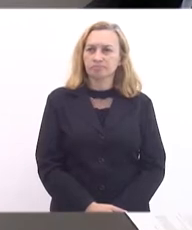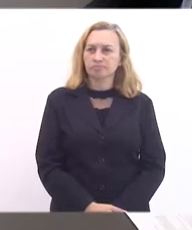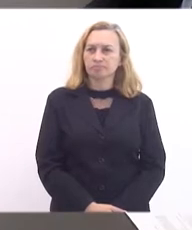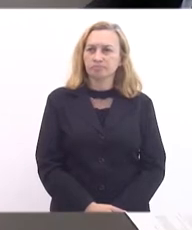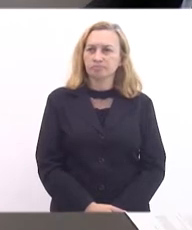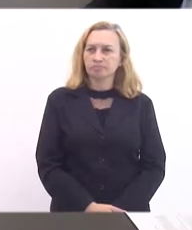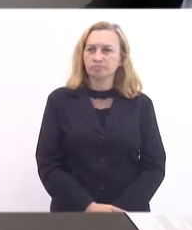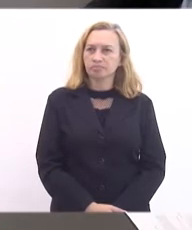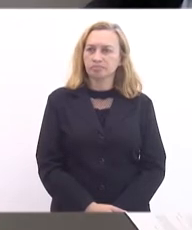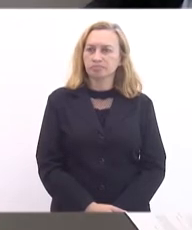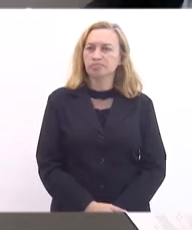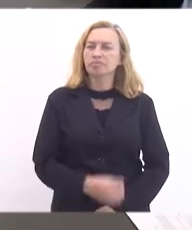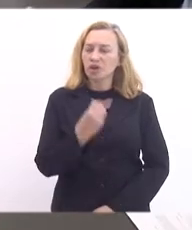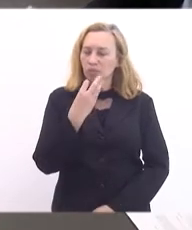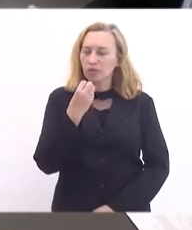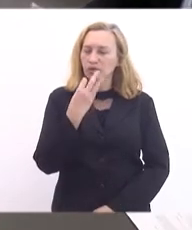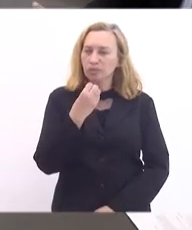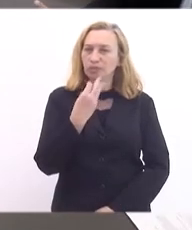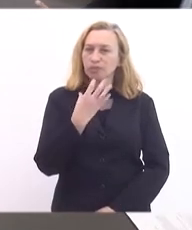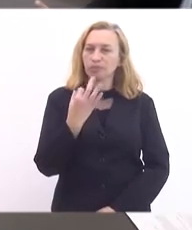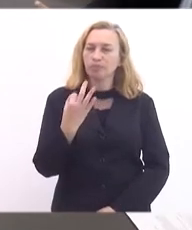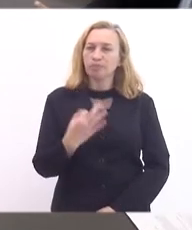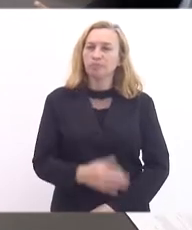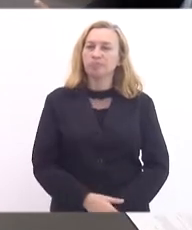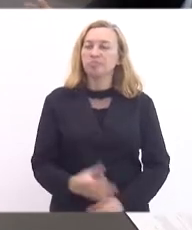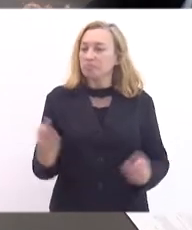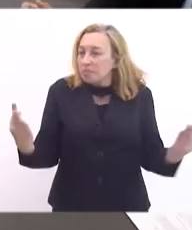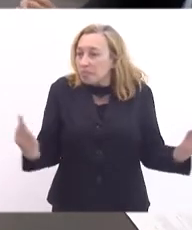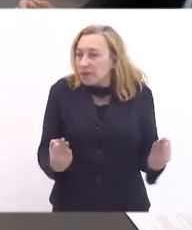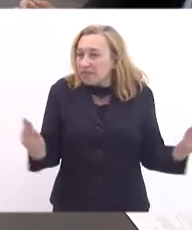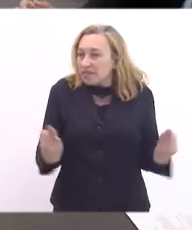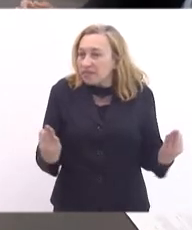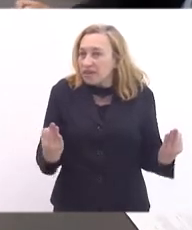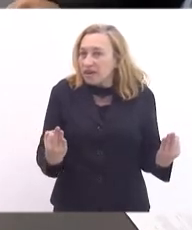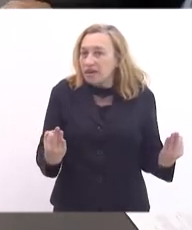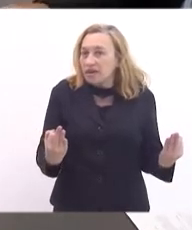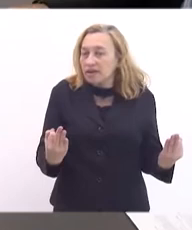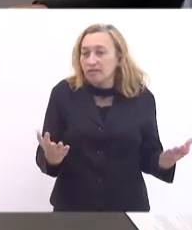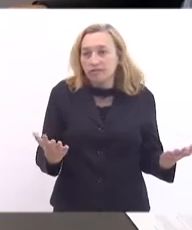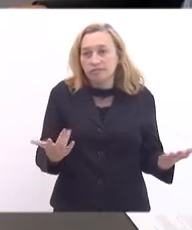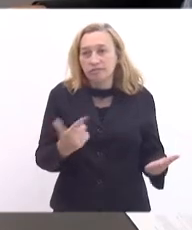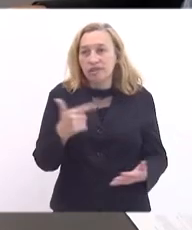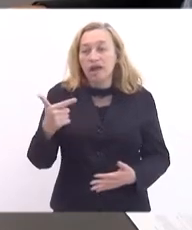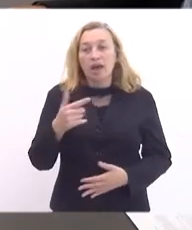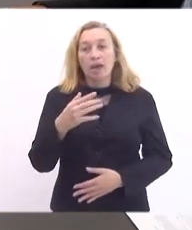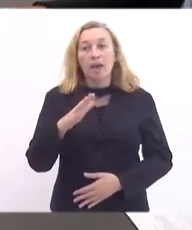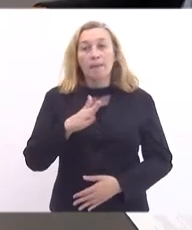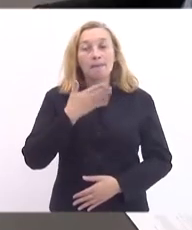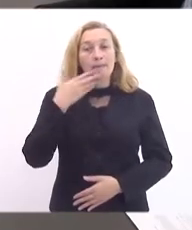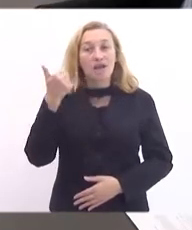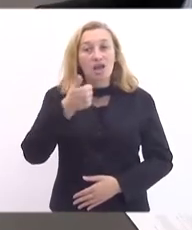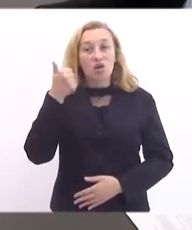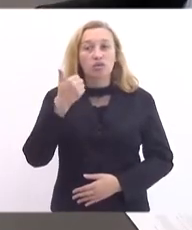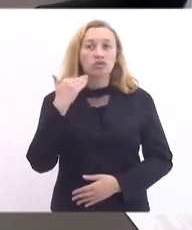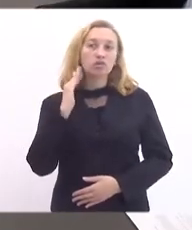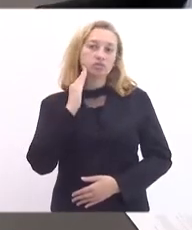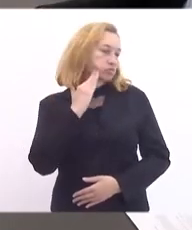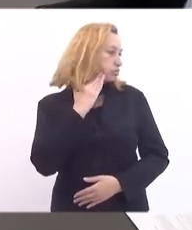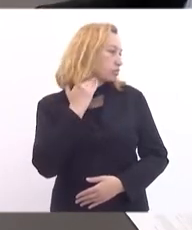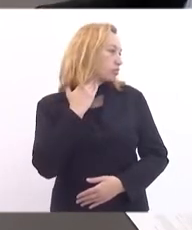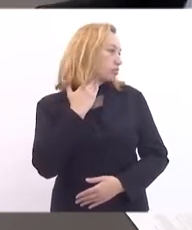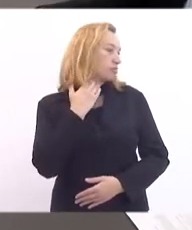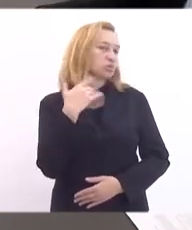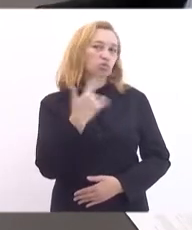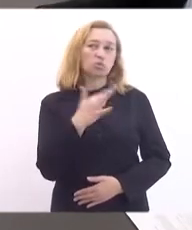bom tá bom tá bom dá amor perfeição é melhor do que o torcicolo que parte eu não ver a